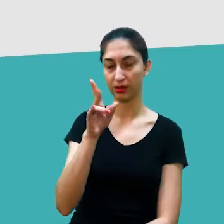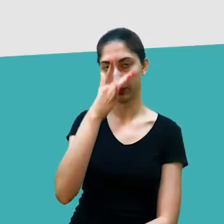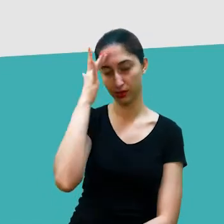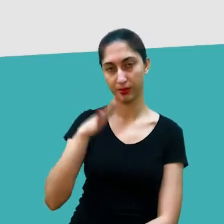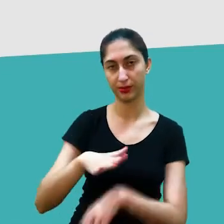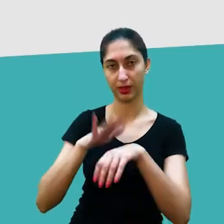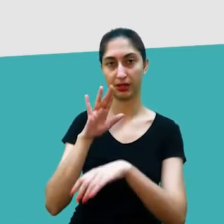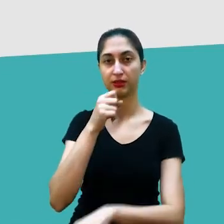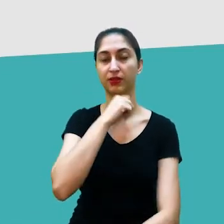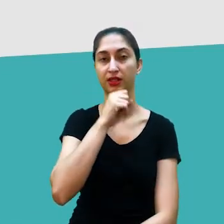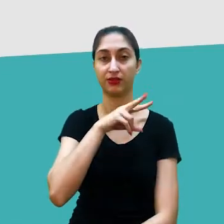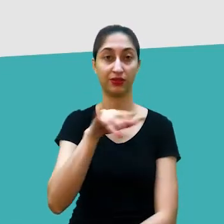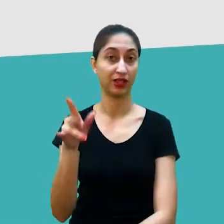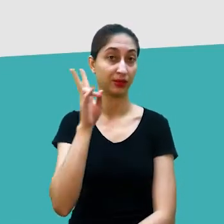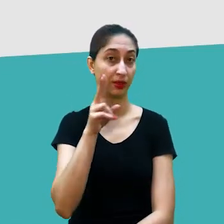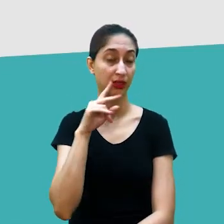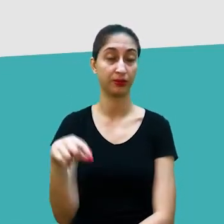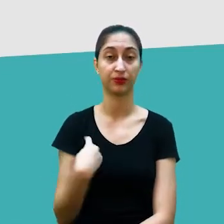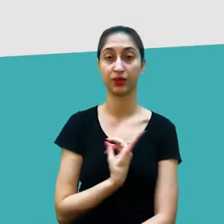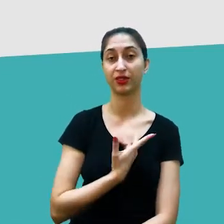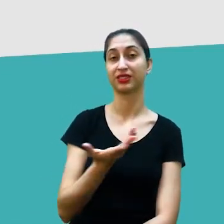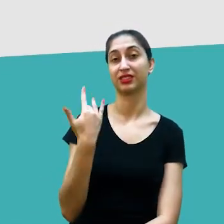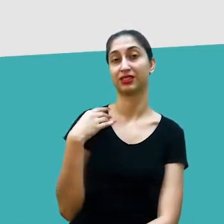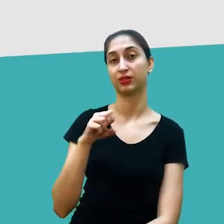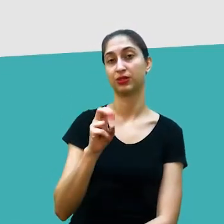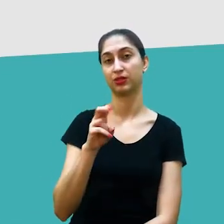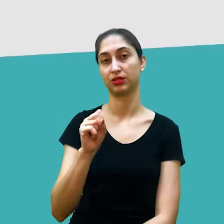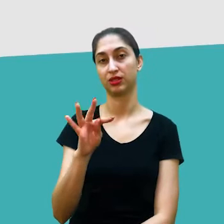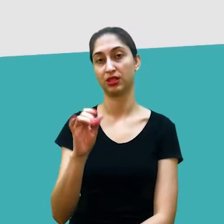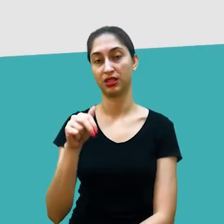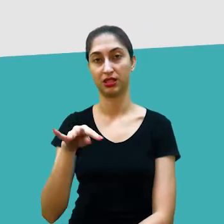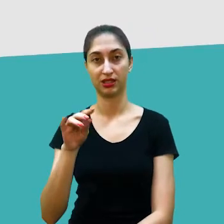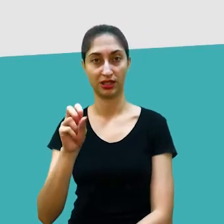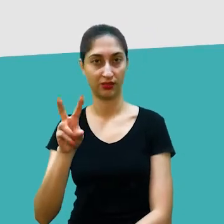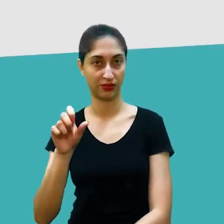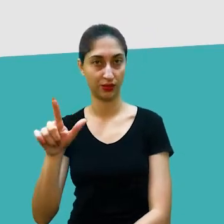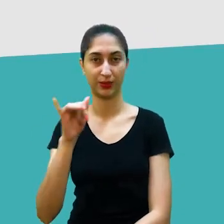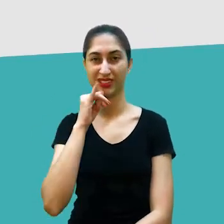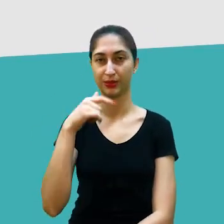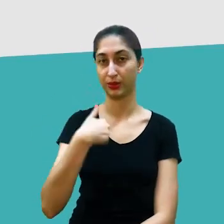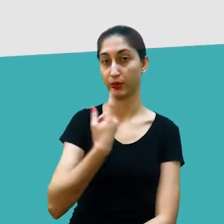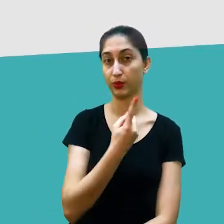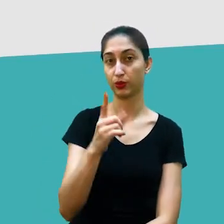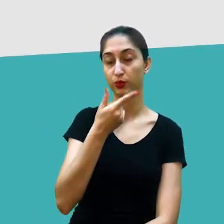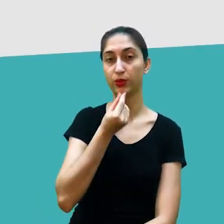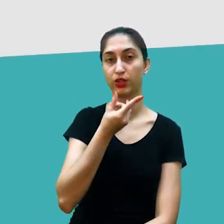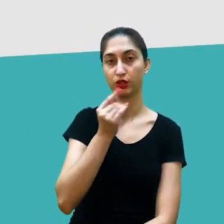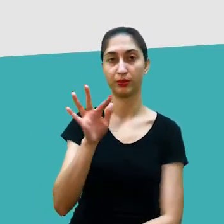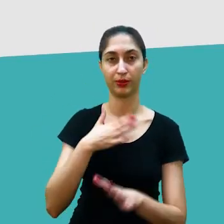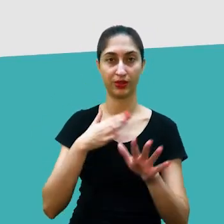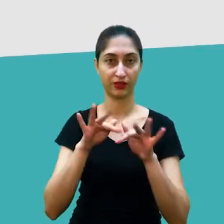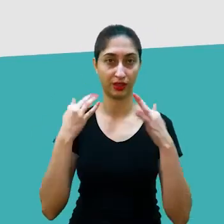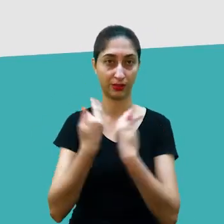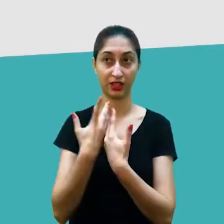estiverem ouvindo a gente era muito sustentável. Eu, por exemplo, sou o último dos meninos da minha família. Eu herdava a